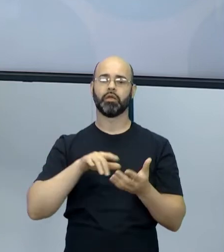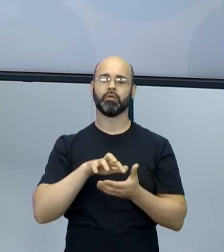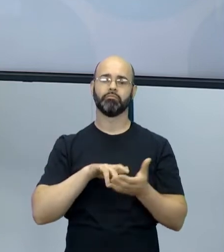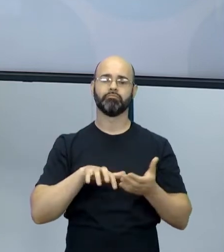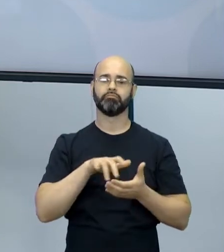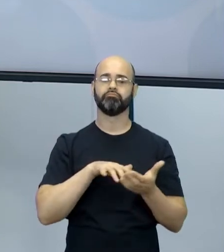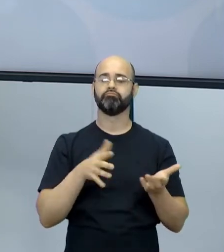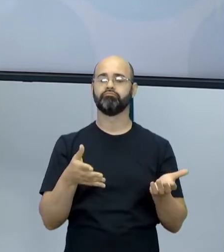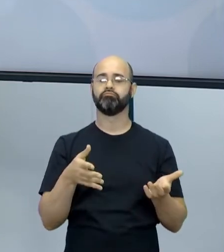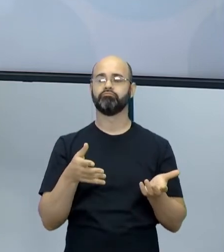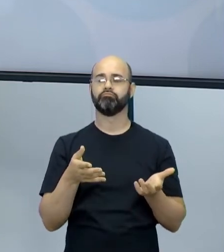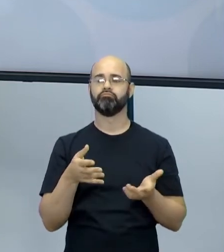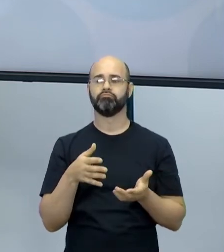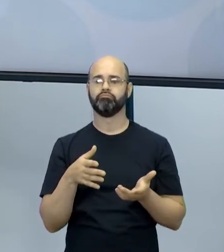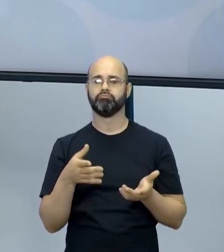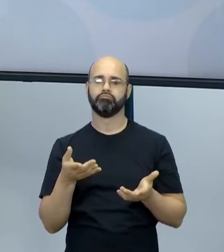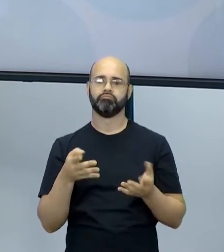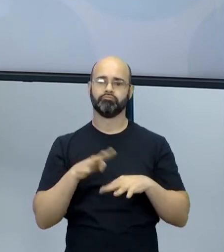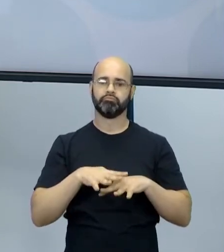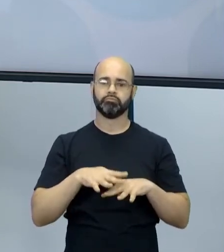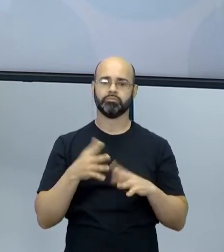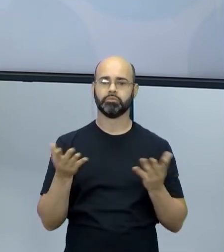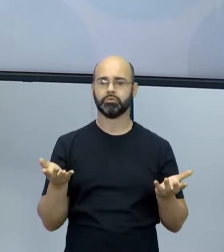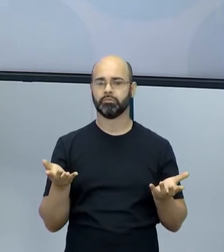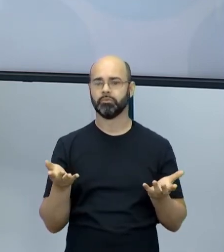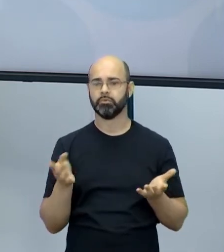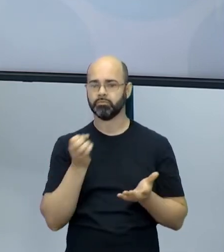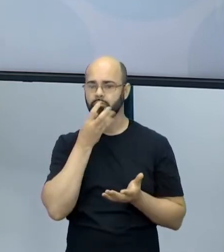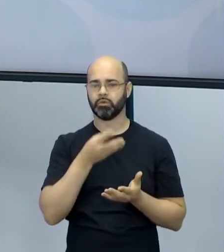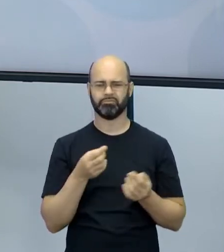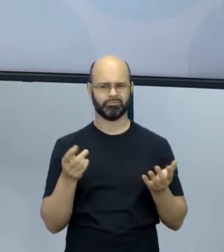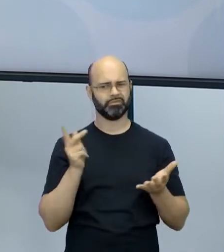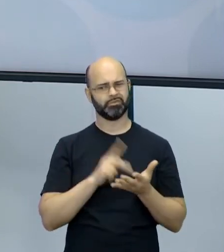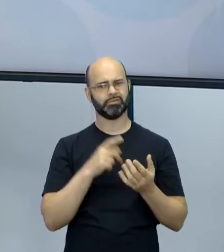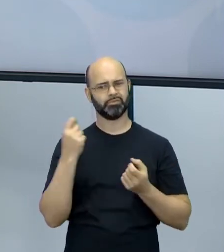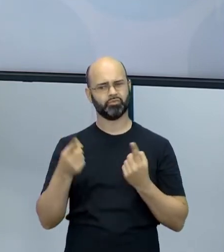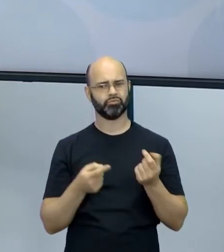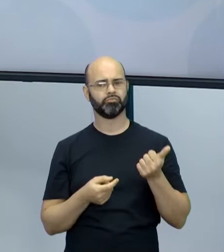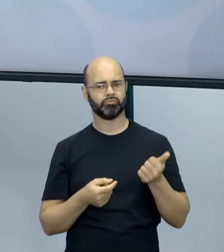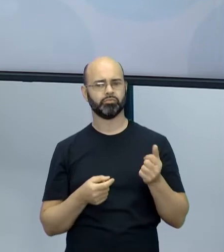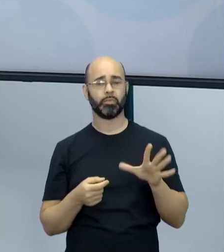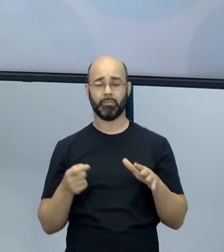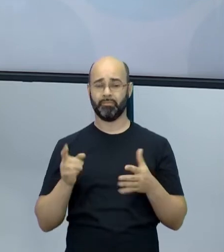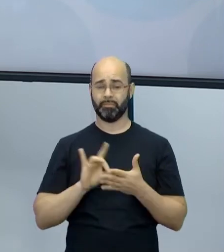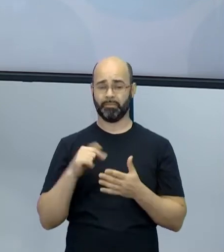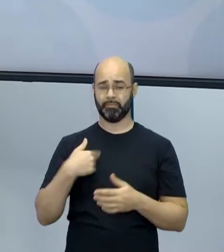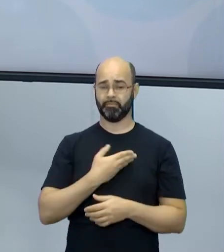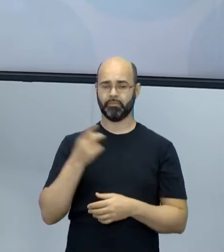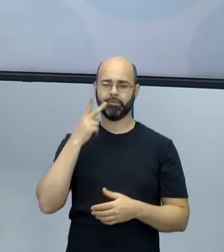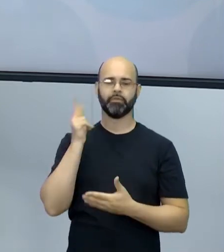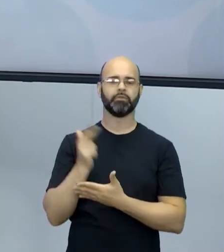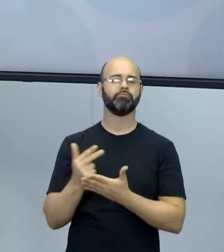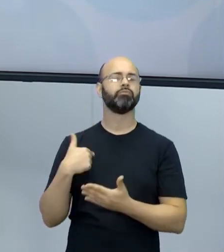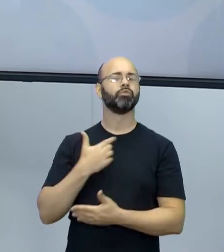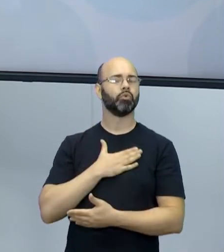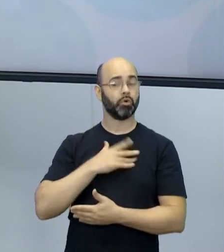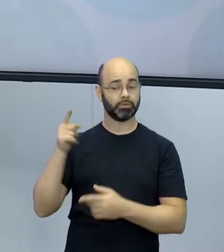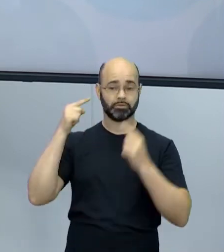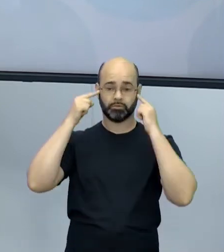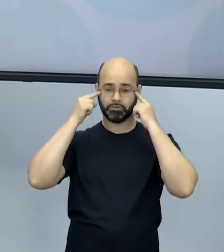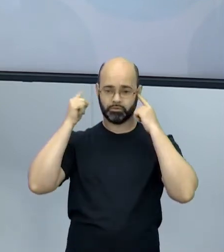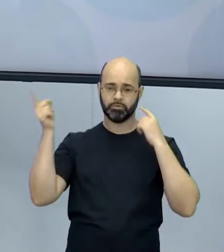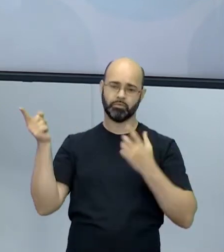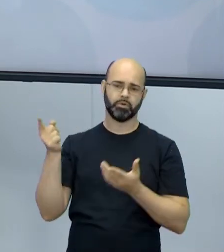exatas. Que às vezes é verdade, mas nem todo. Nós temos um japonês conhecido meu que ele odeia, ele gosta de desenhar, ele gosta de outras coisas.